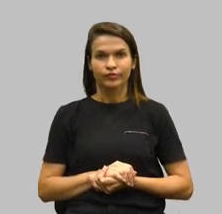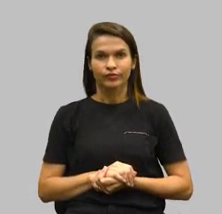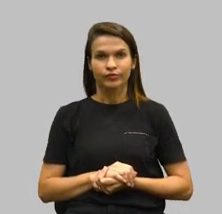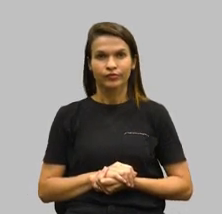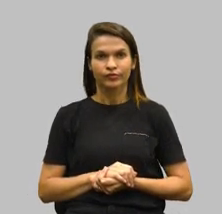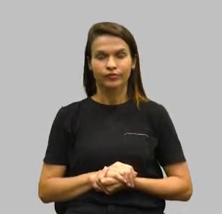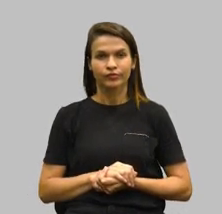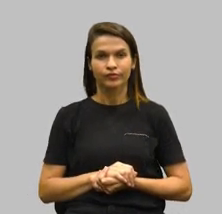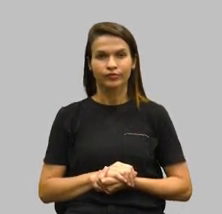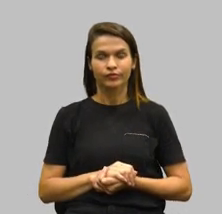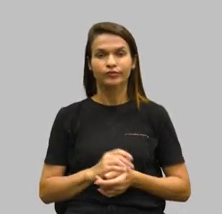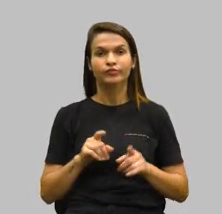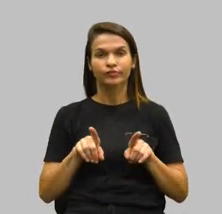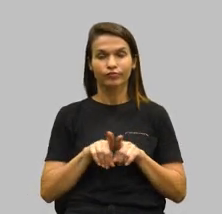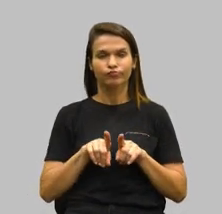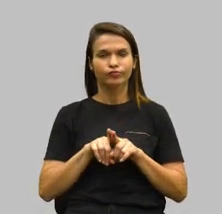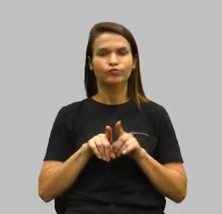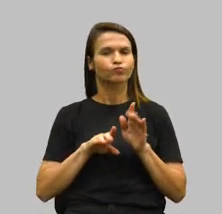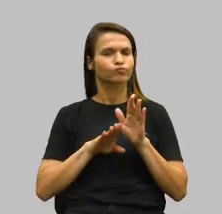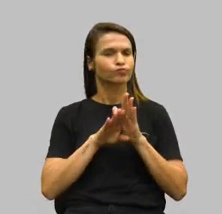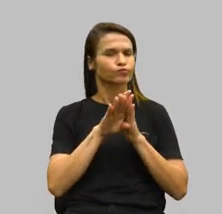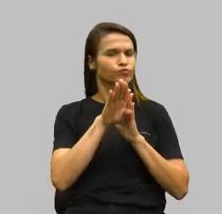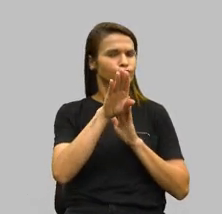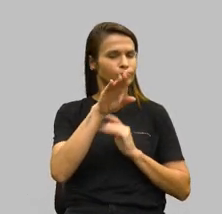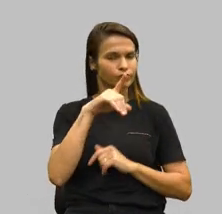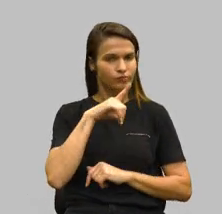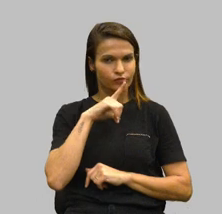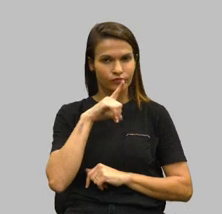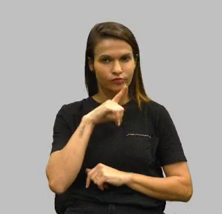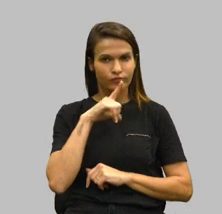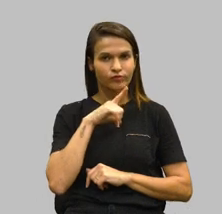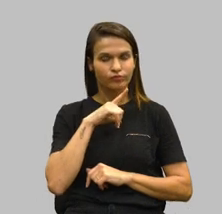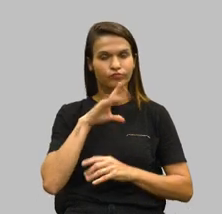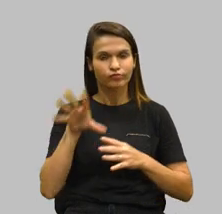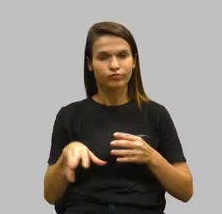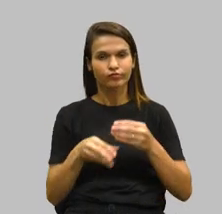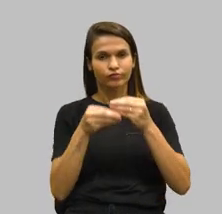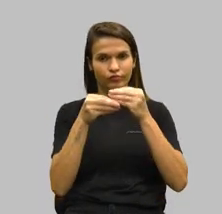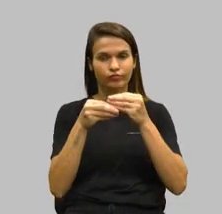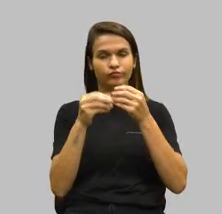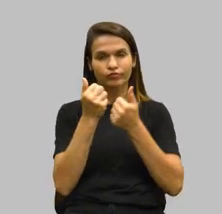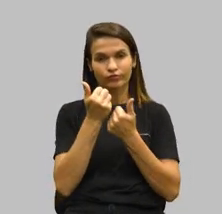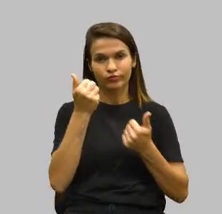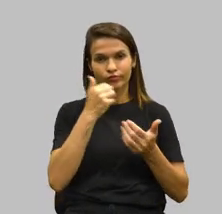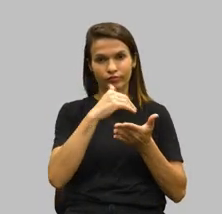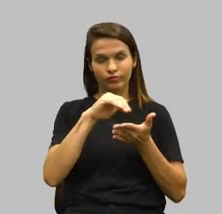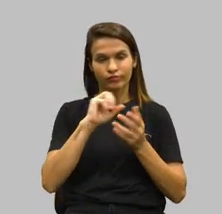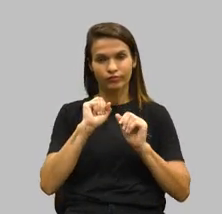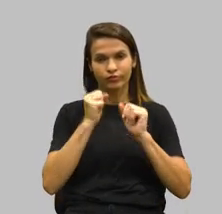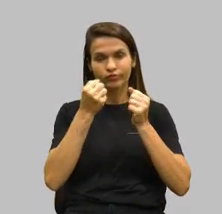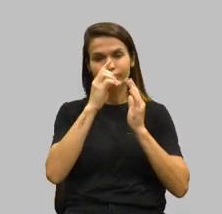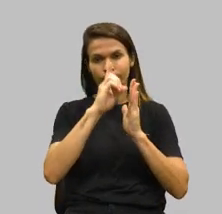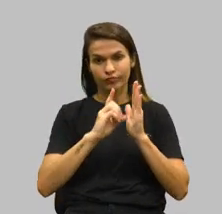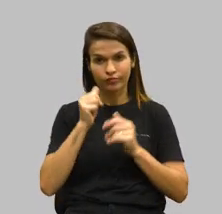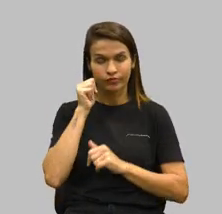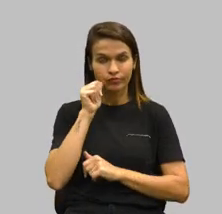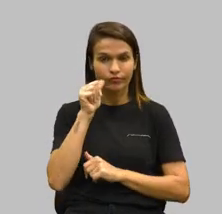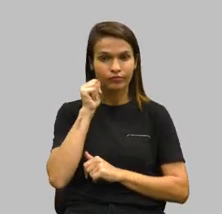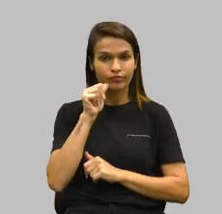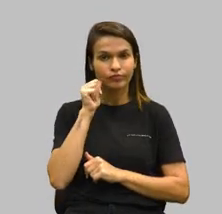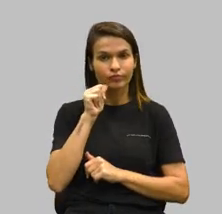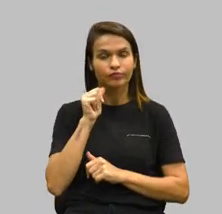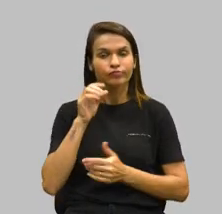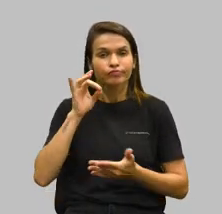também um grande avanço que nós obtivemos através da implementação da subsecretaria de defesa dos direitos da mulher foi a